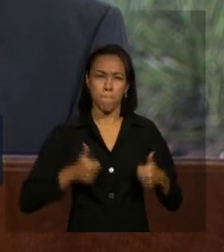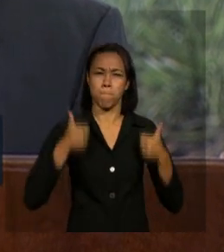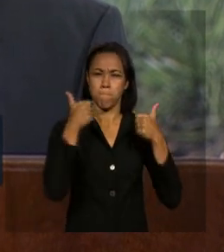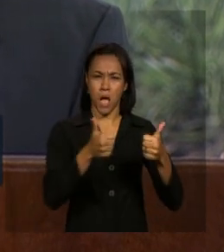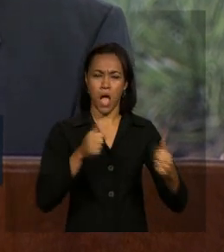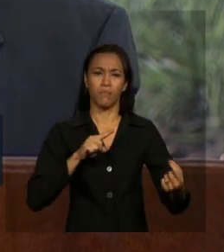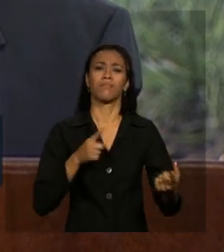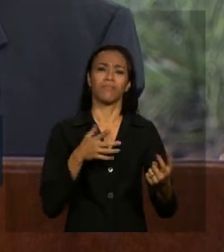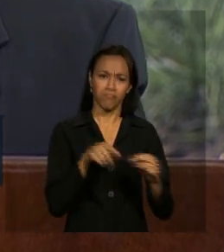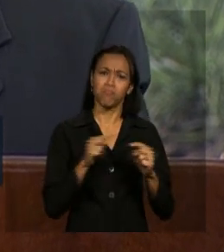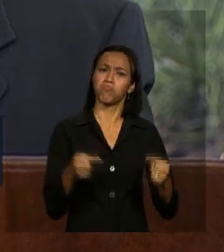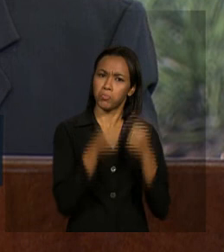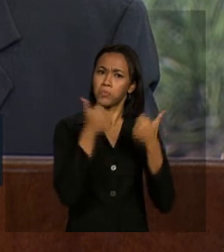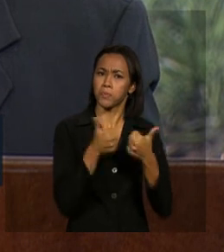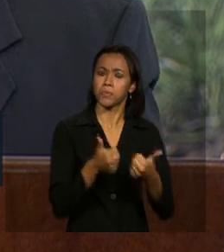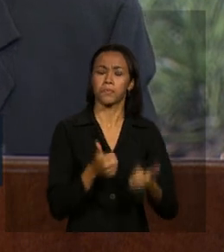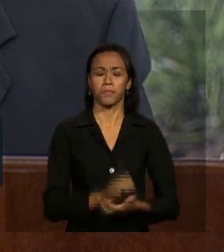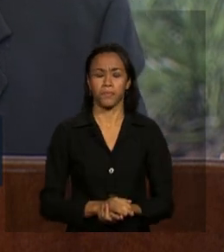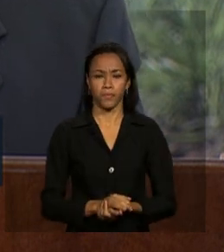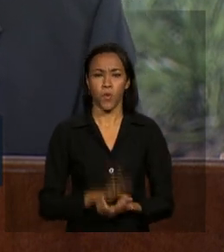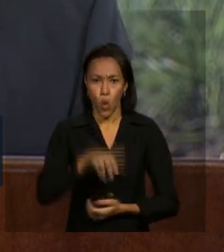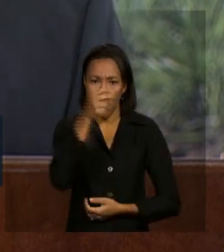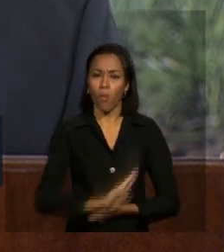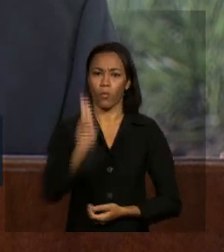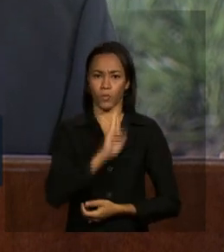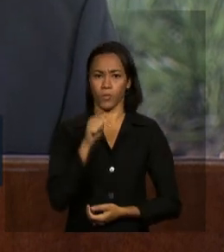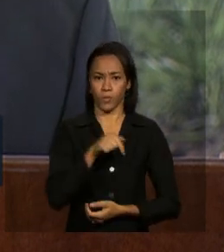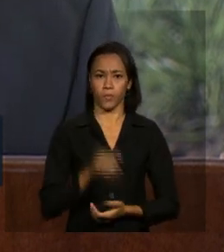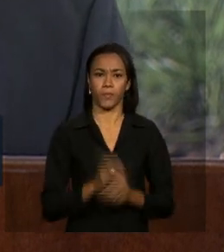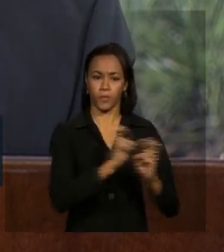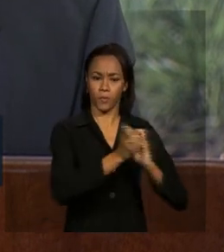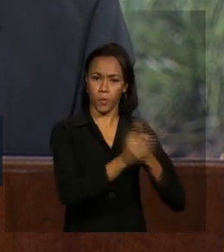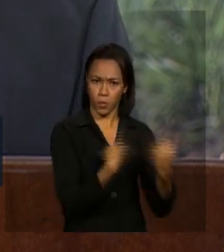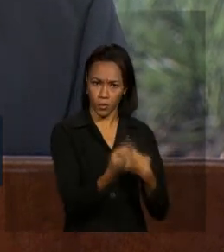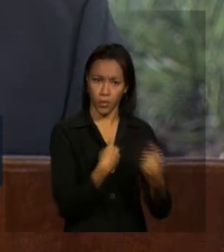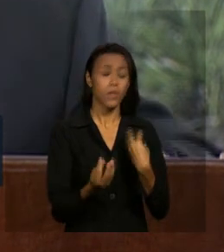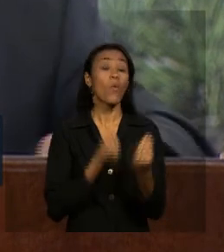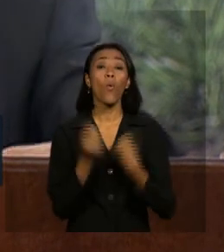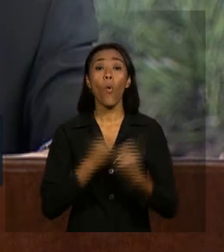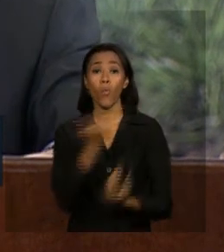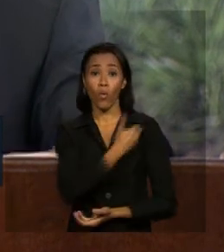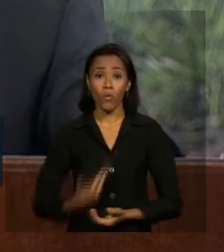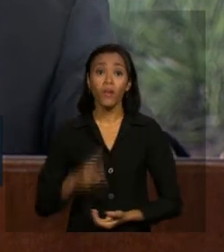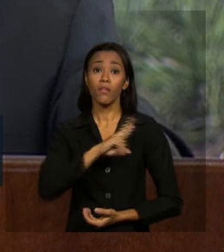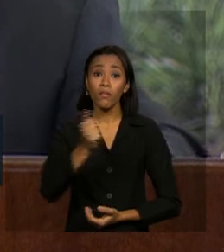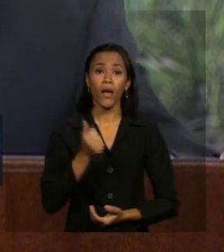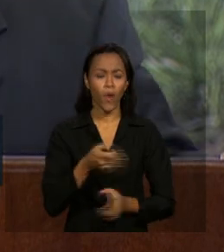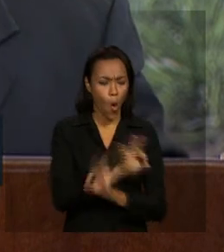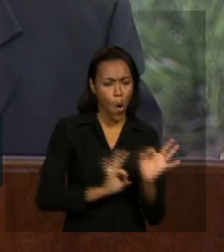adequada fazendo se dela o melhor uso e como o governo pretende